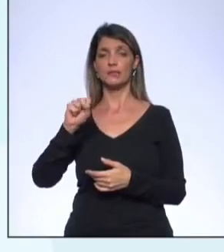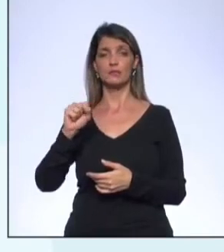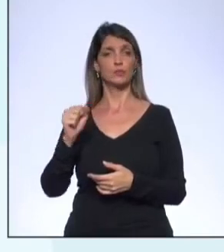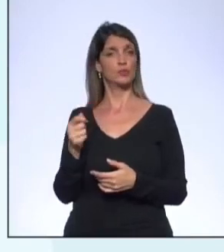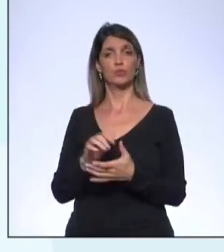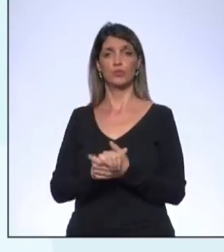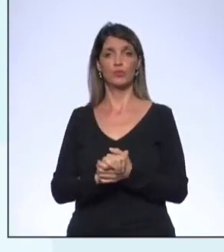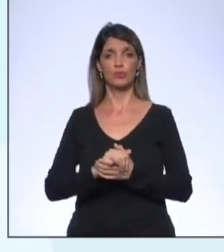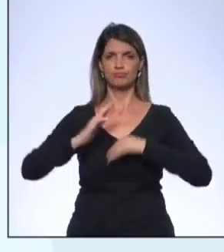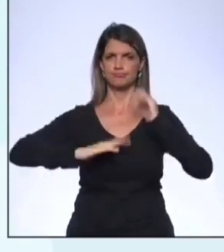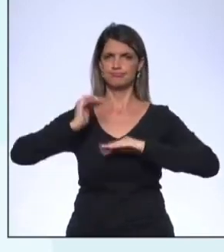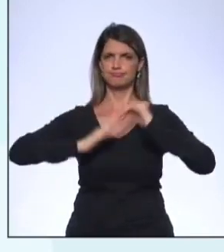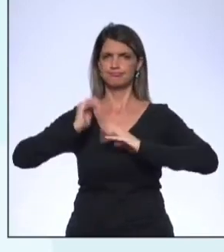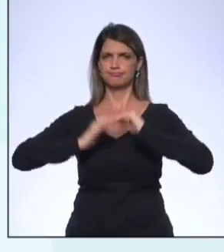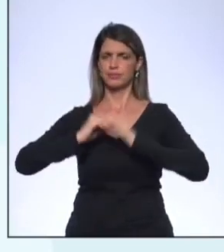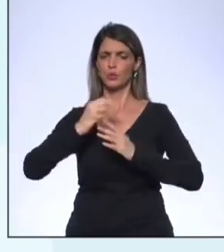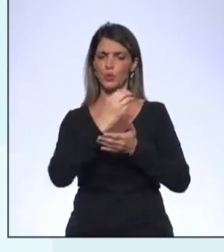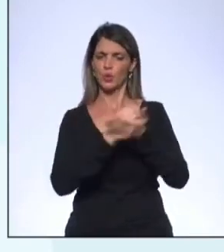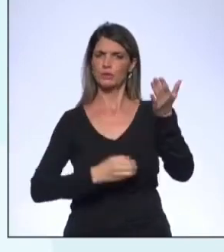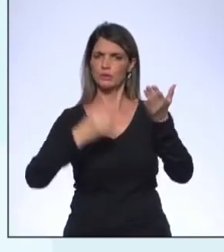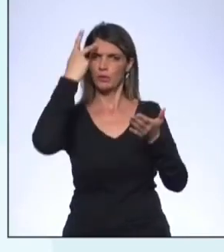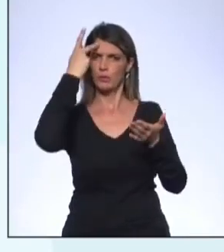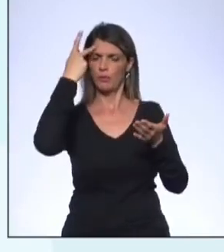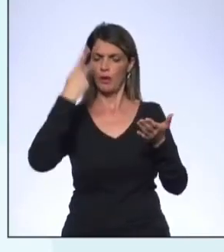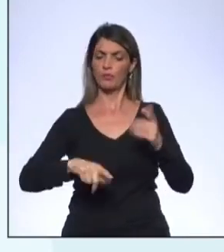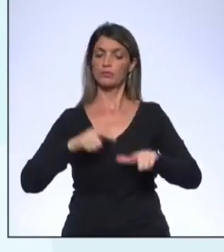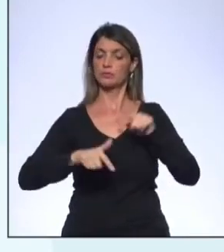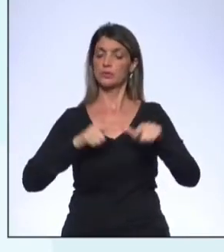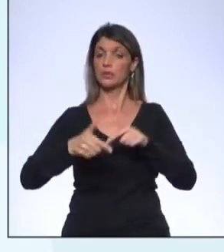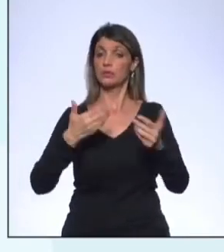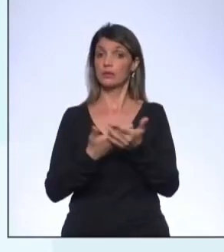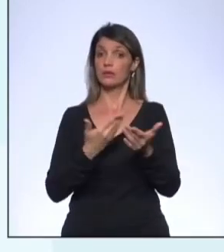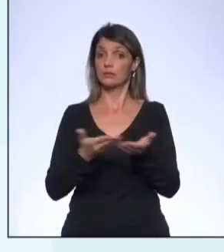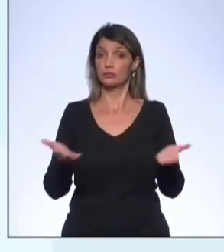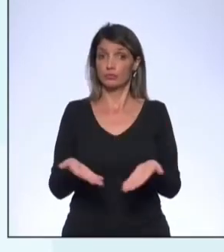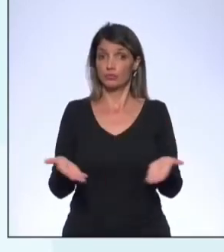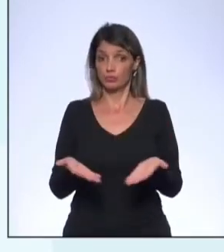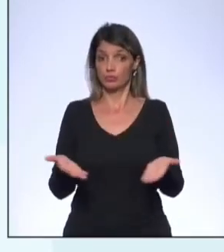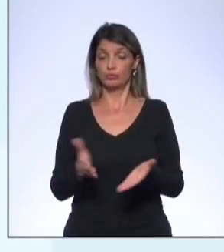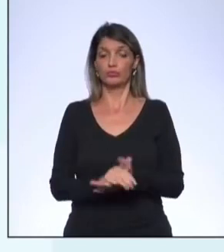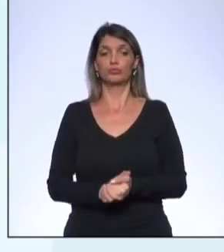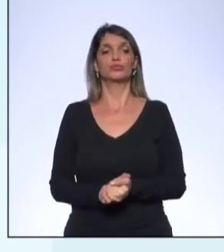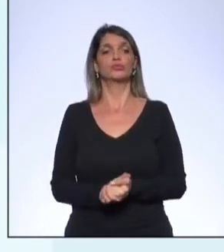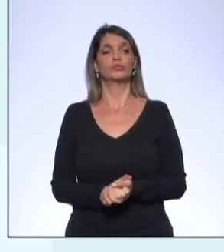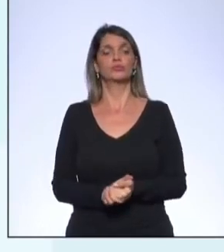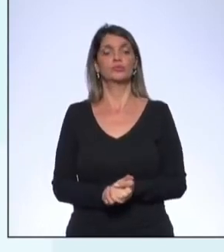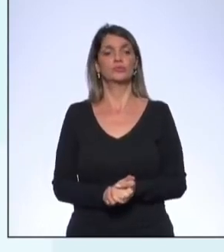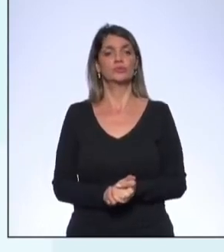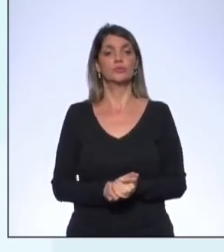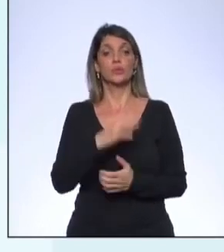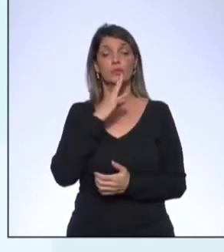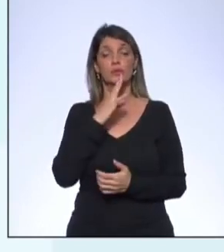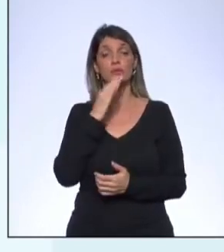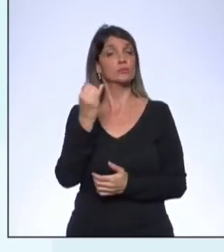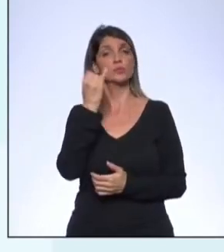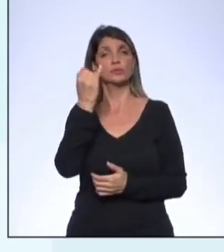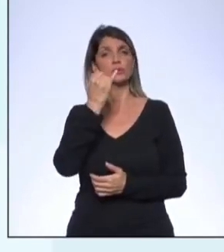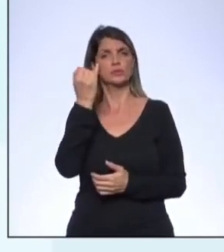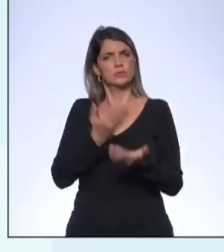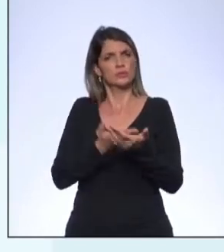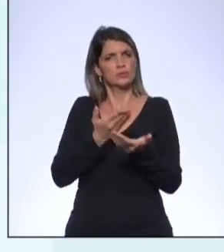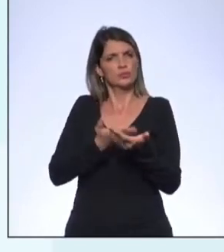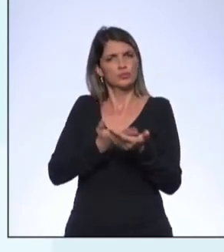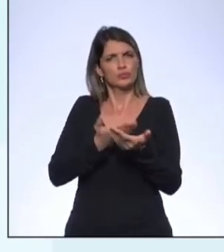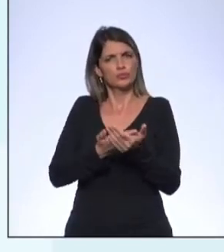currículo do Estado de São Paulo que nós vamos trabalhar na aula de hoje será reconhecer a importância do estudo